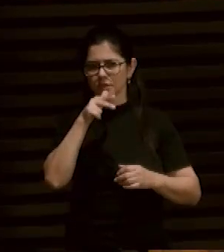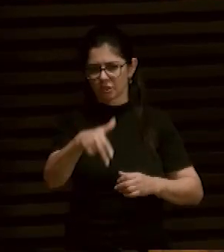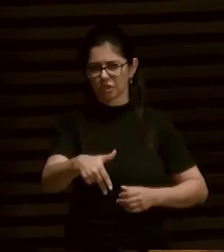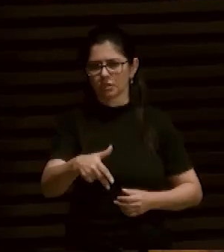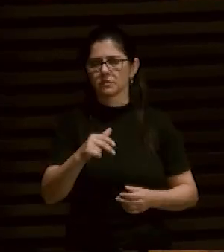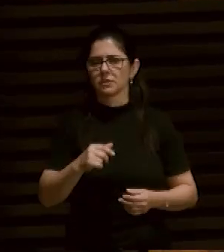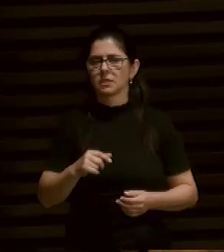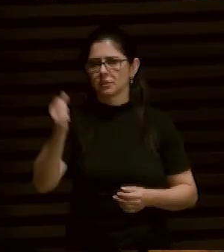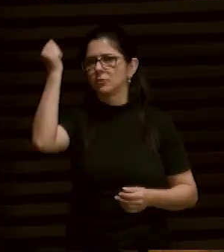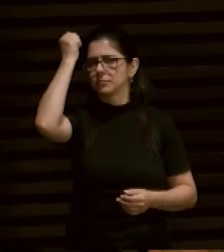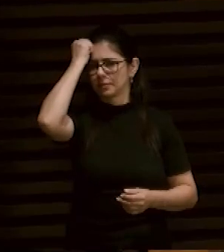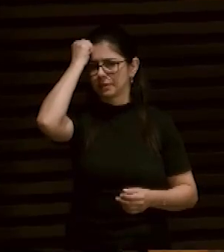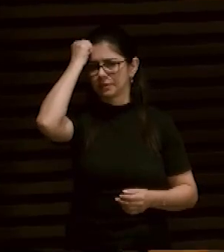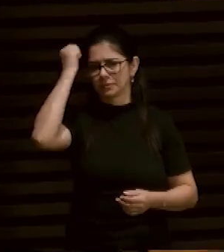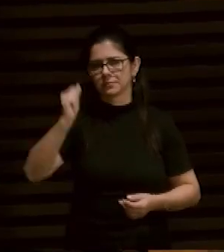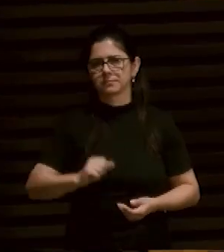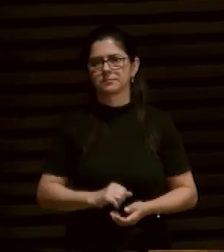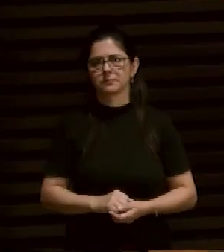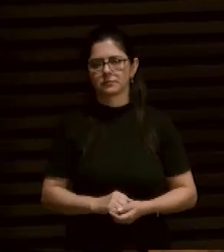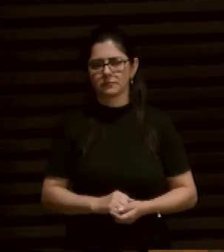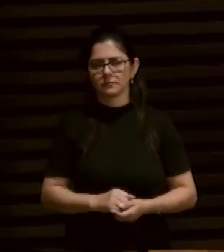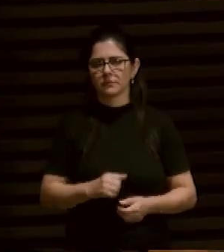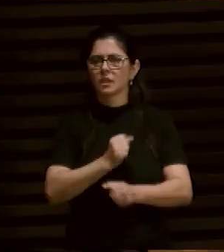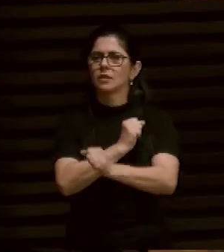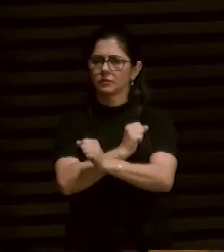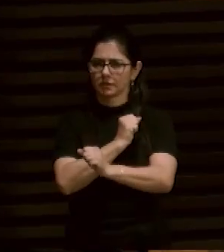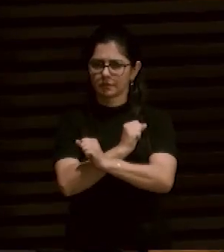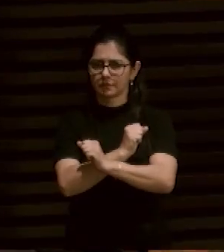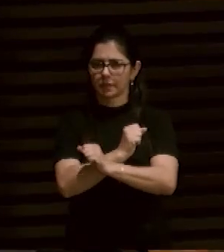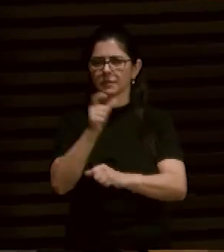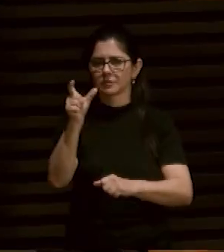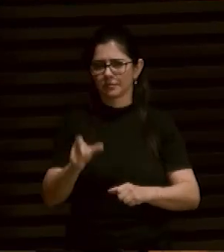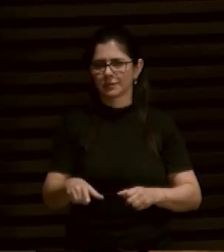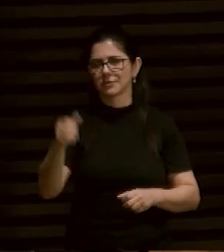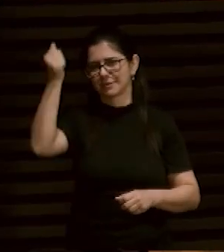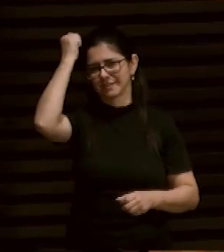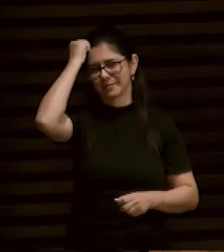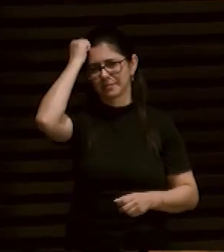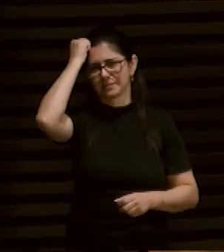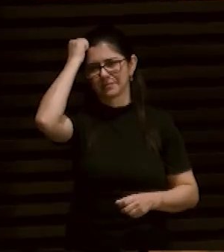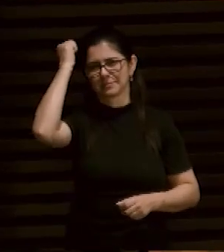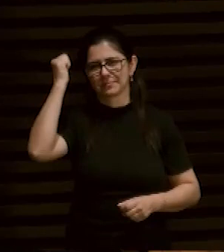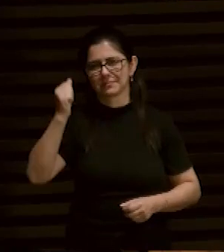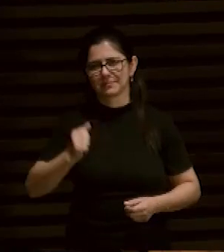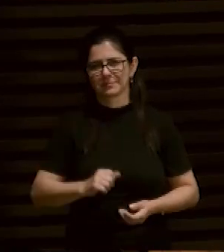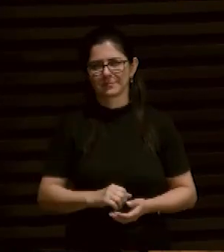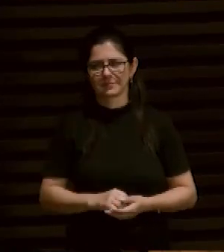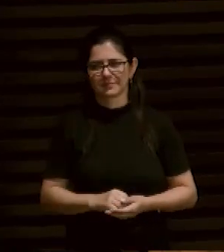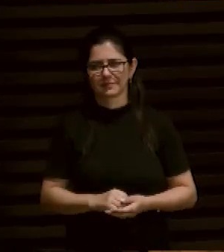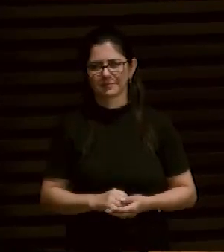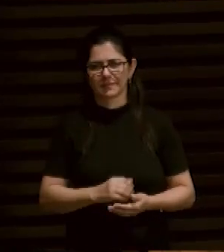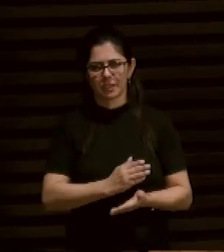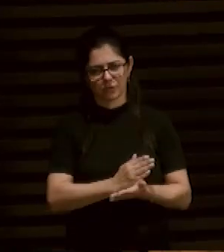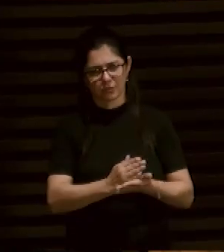cara, que Deus é um Deus de segundas chances. Deus ainda queria usar Jonas, ainda queria usá-lo. Então, logo no começo, nós vemos,